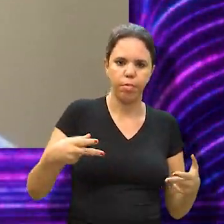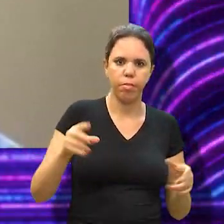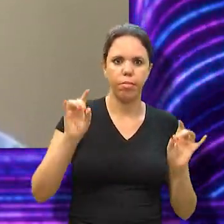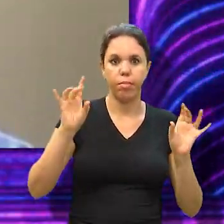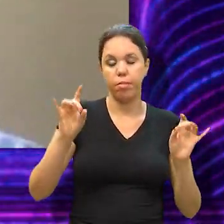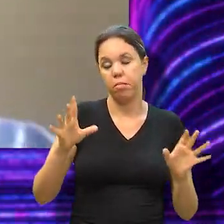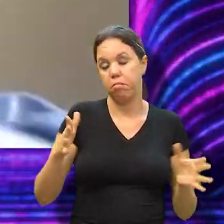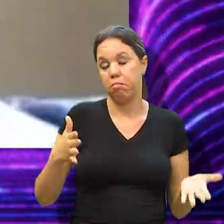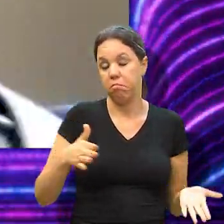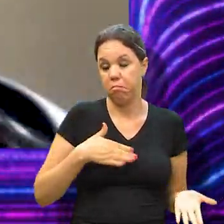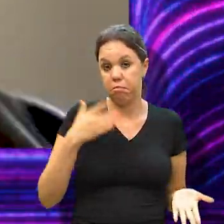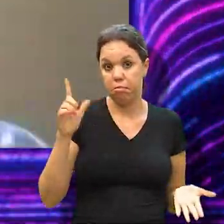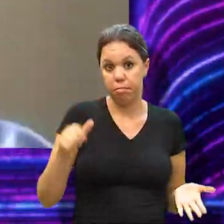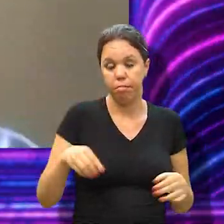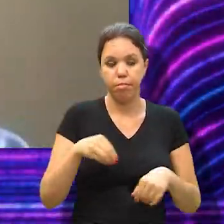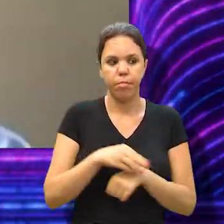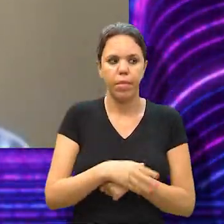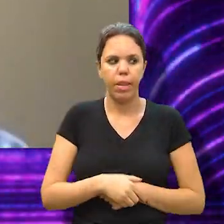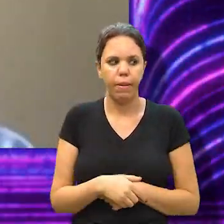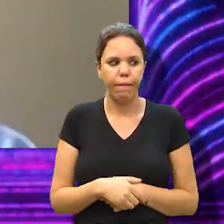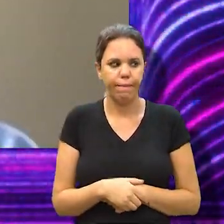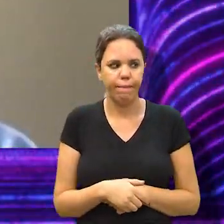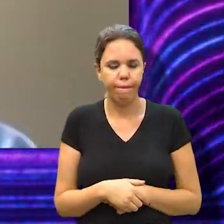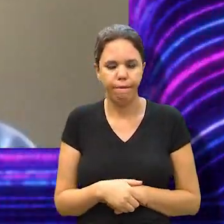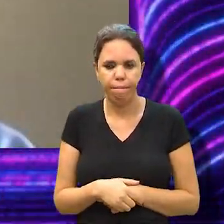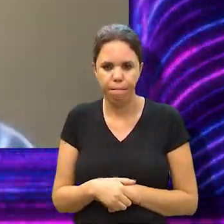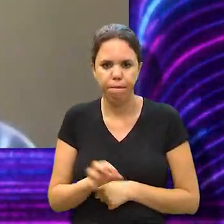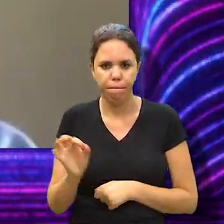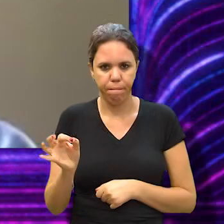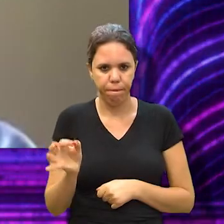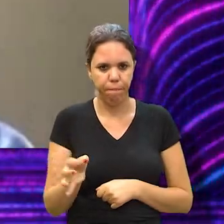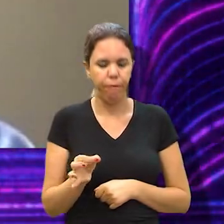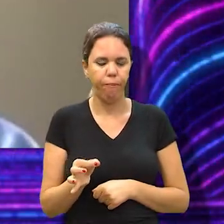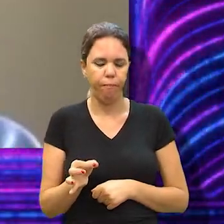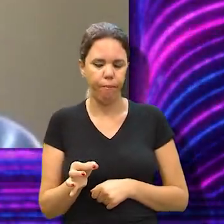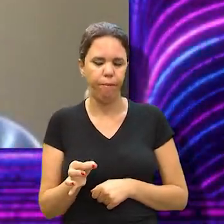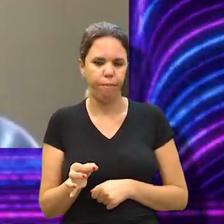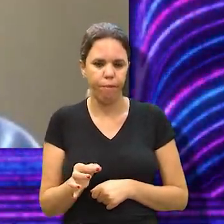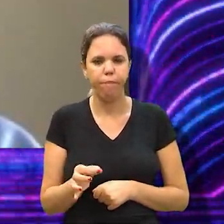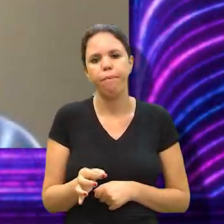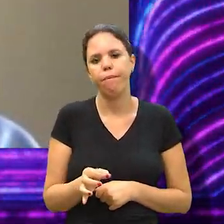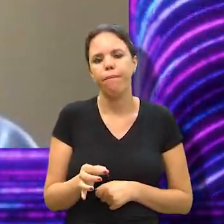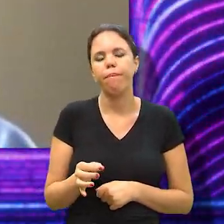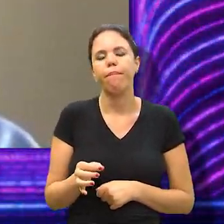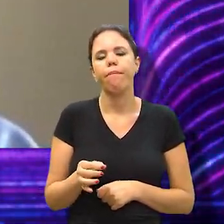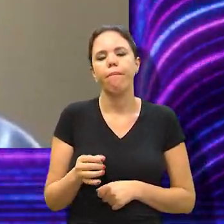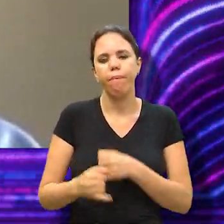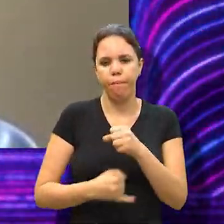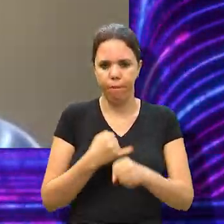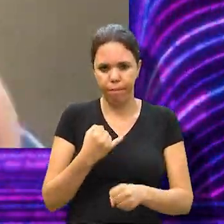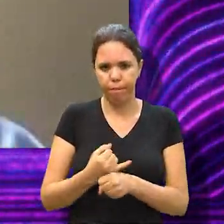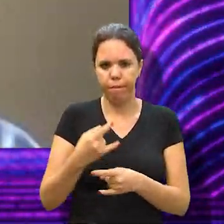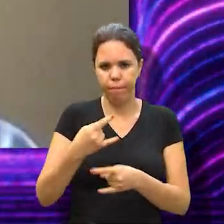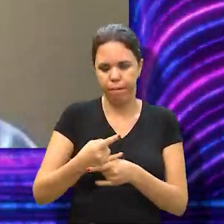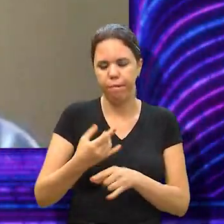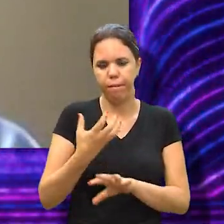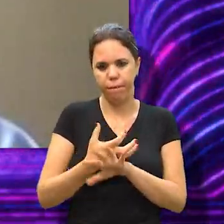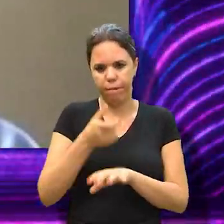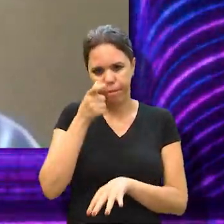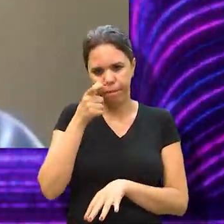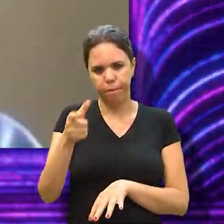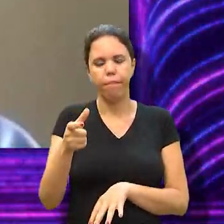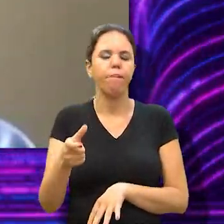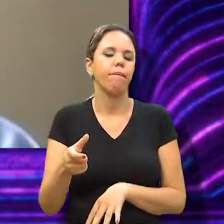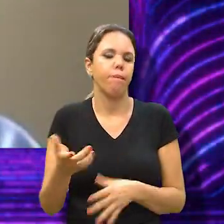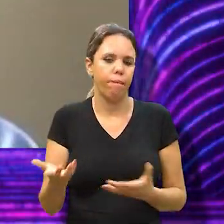uma situação inusitada. Então, isso eu trouxe com certeza dos seriados de streaming, que eu acho